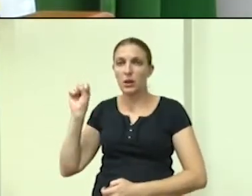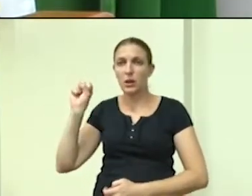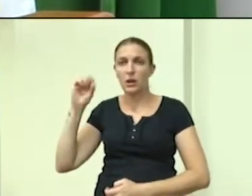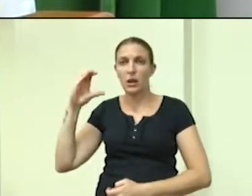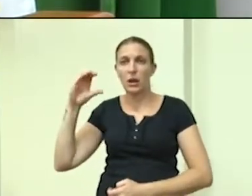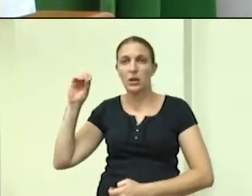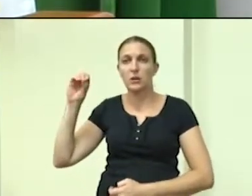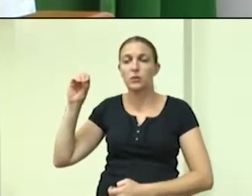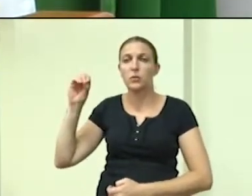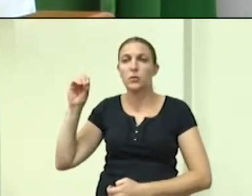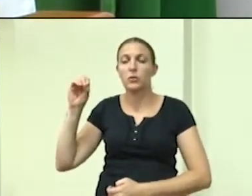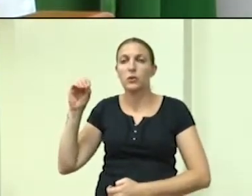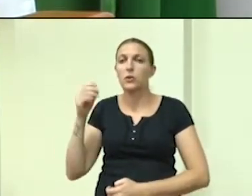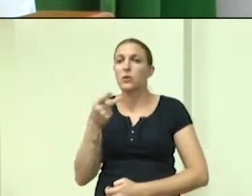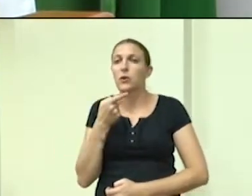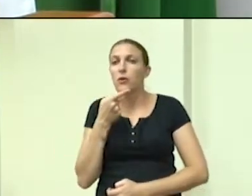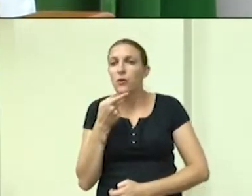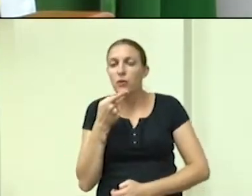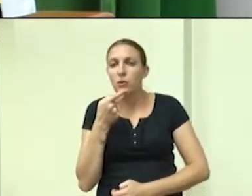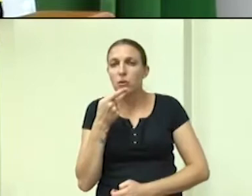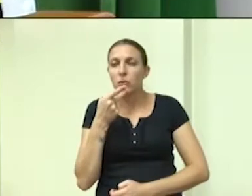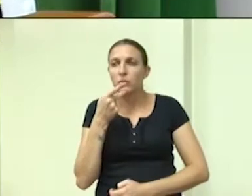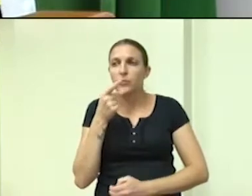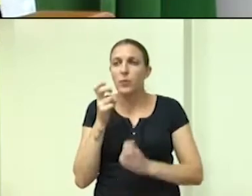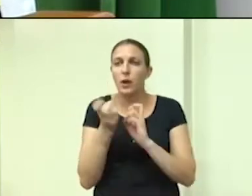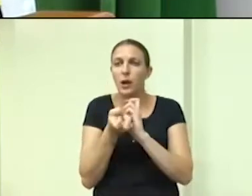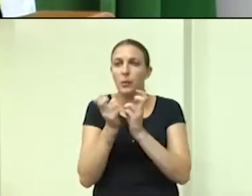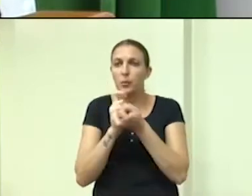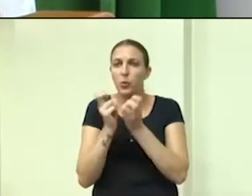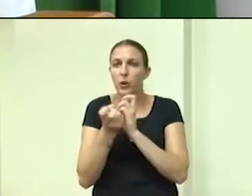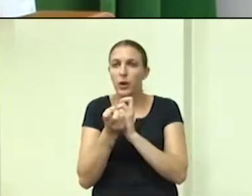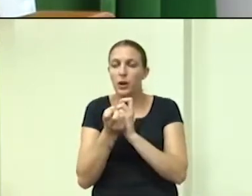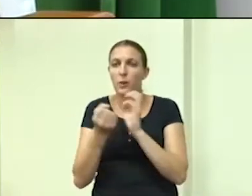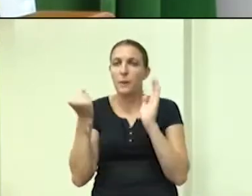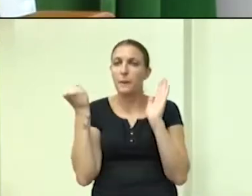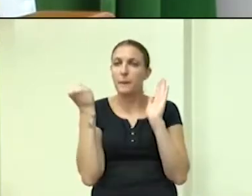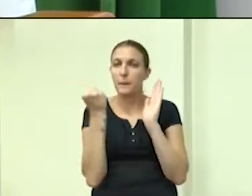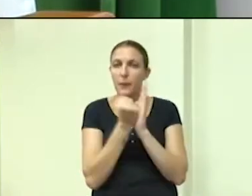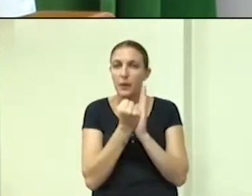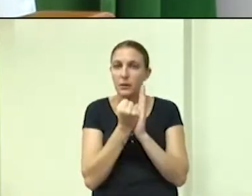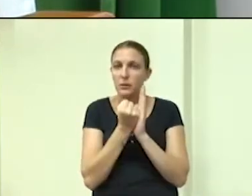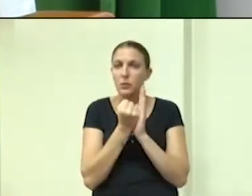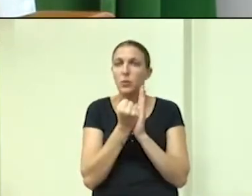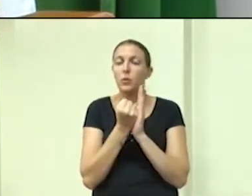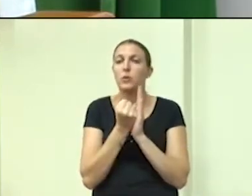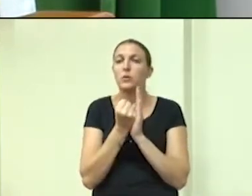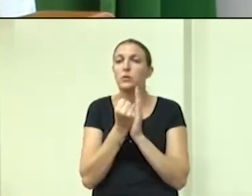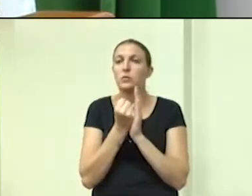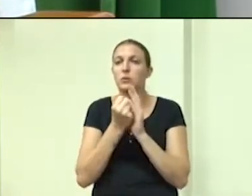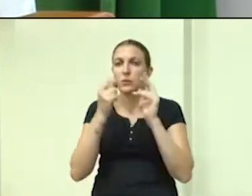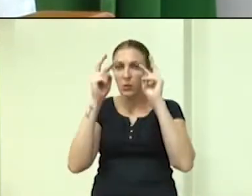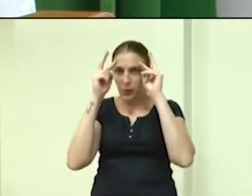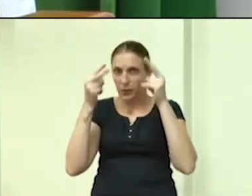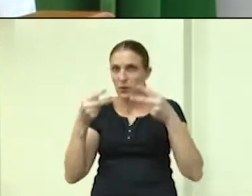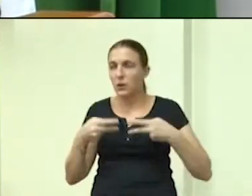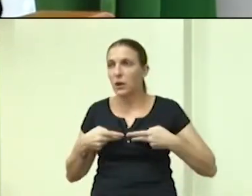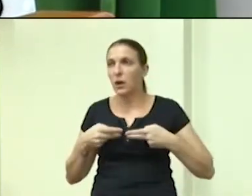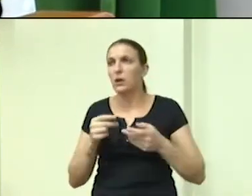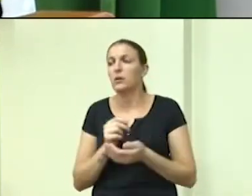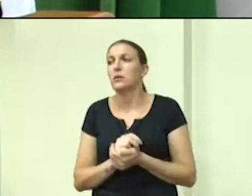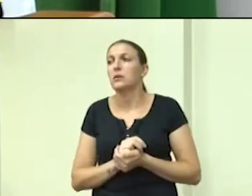patrimônio imaterial da humanidade. E a Associação de Capoeira Angola Cultura Popular, liderada pelo mestre Roberto